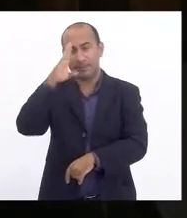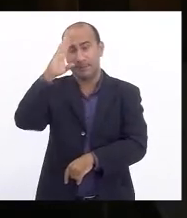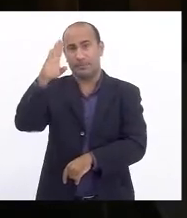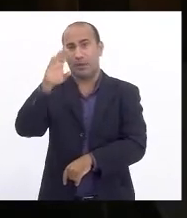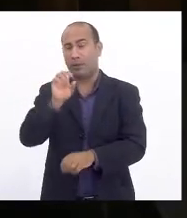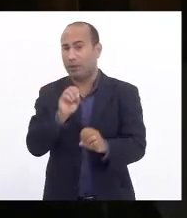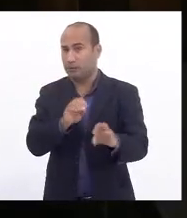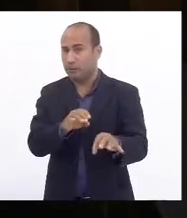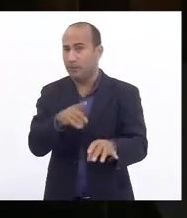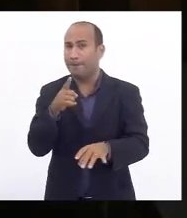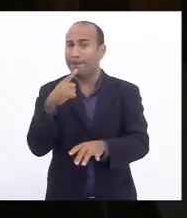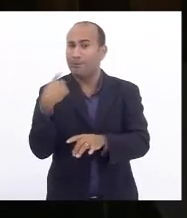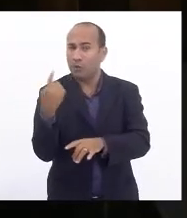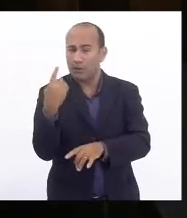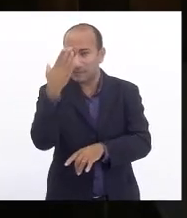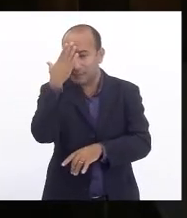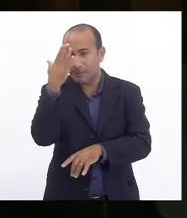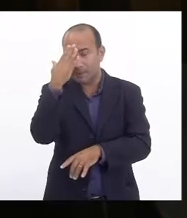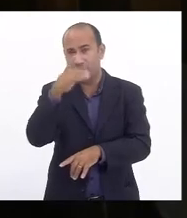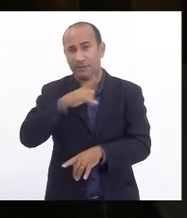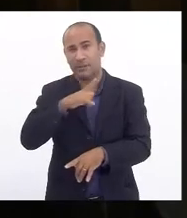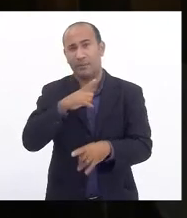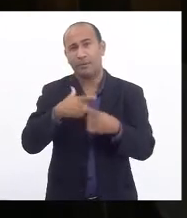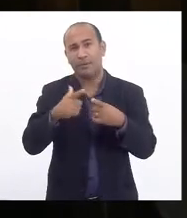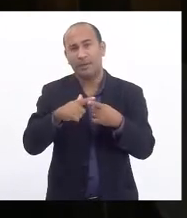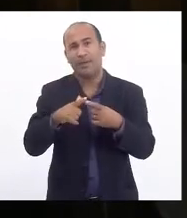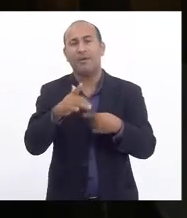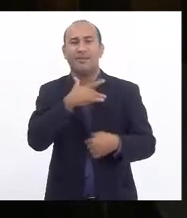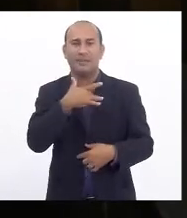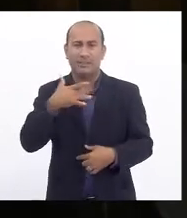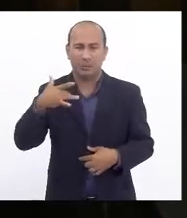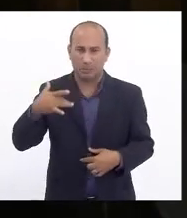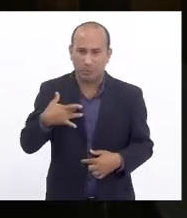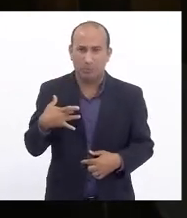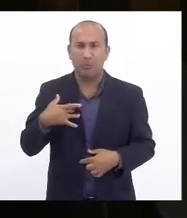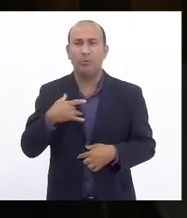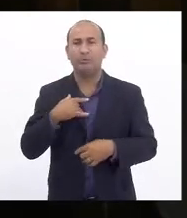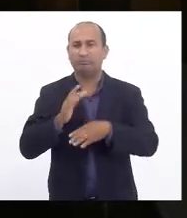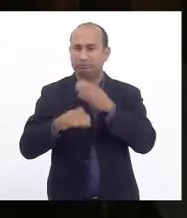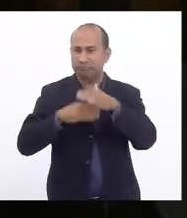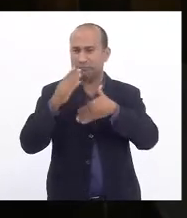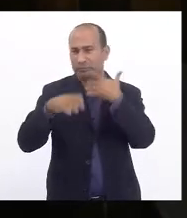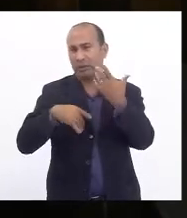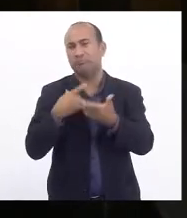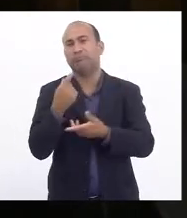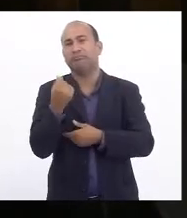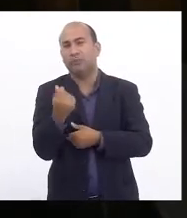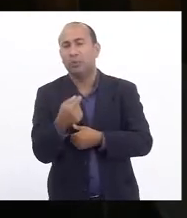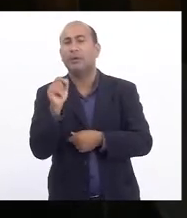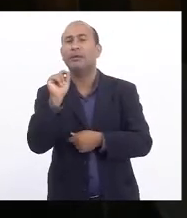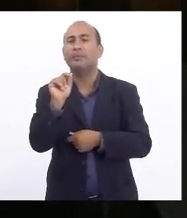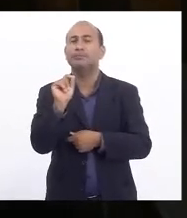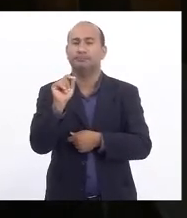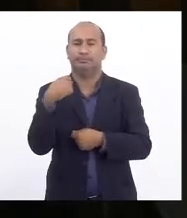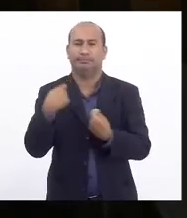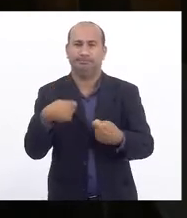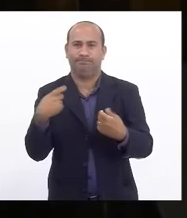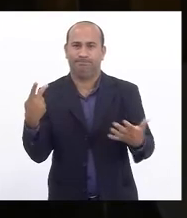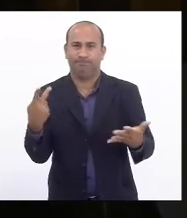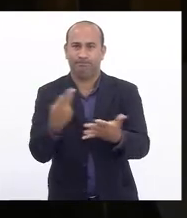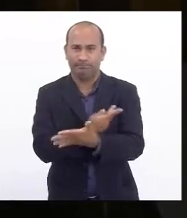mas a gente sabe que tem que situações na mobilidade na saúde no desenvolvimento econômico que precisa acontecer e